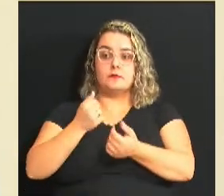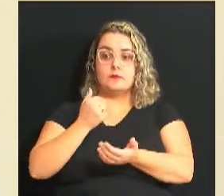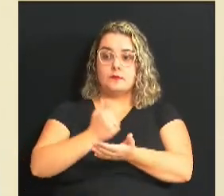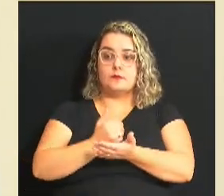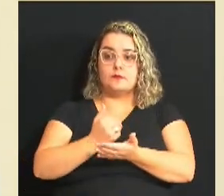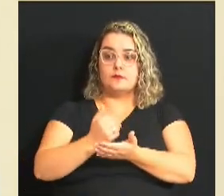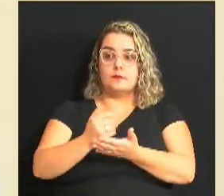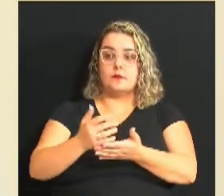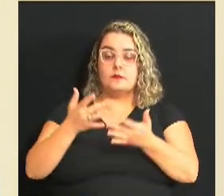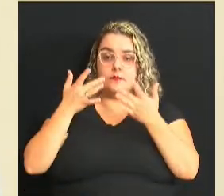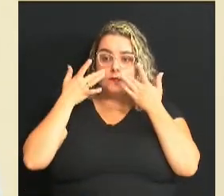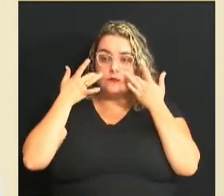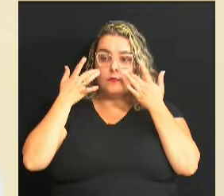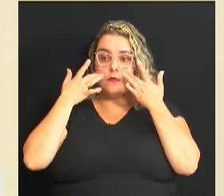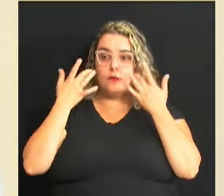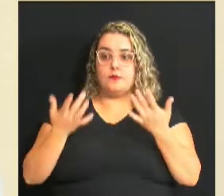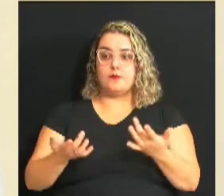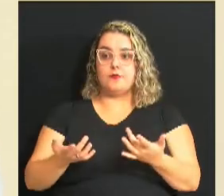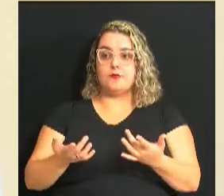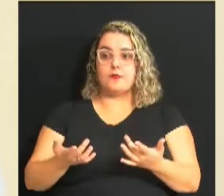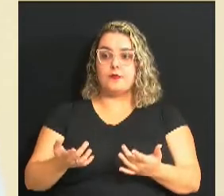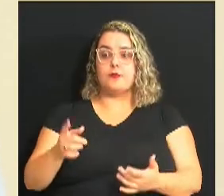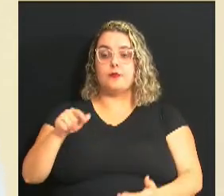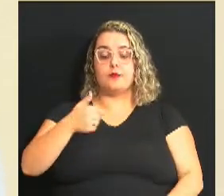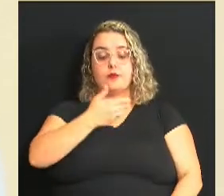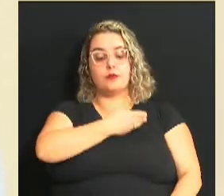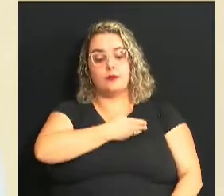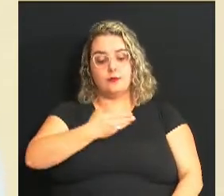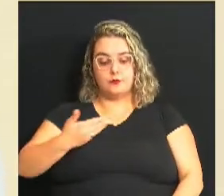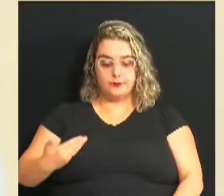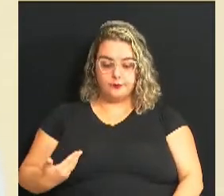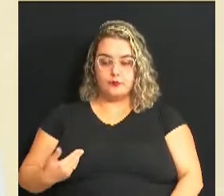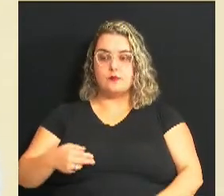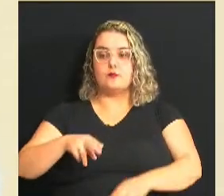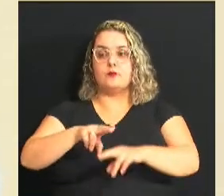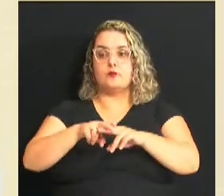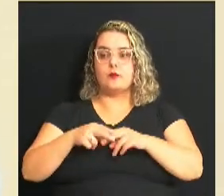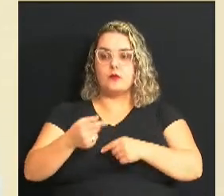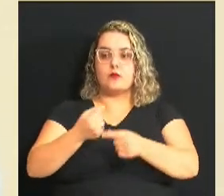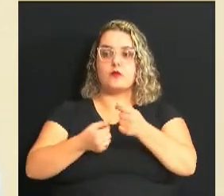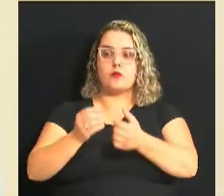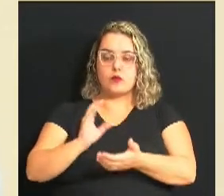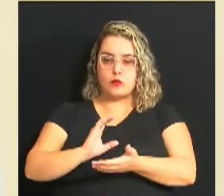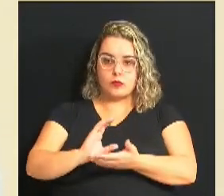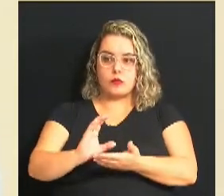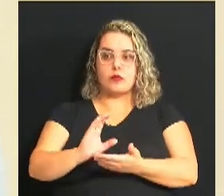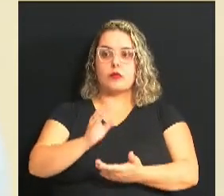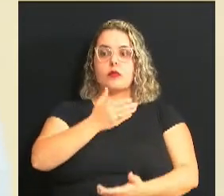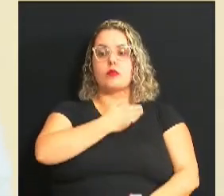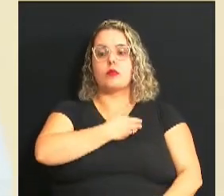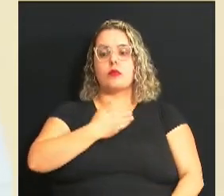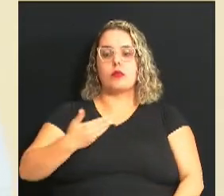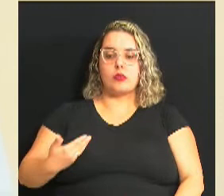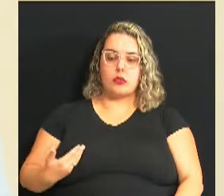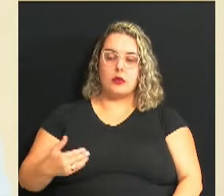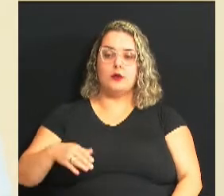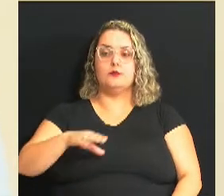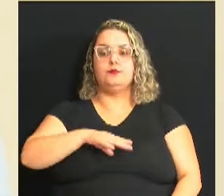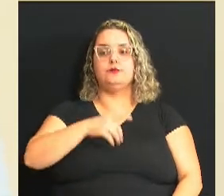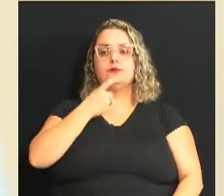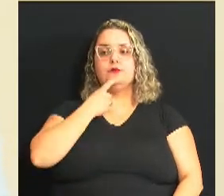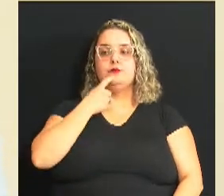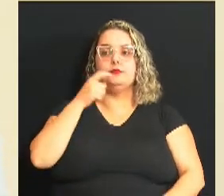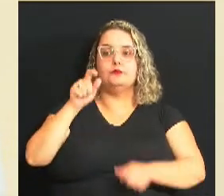teatro, o teatro ele é público, por isso ele é financiado com orçamento público do município. As pessoas que usam